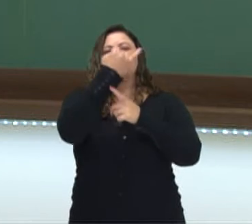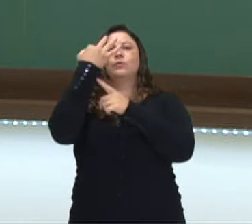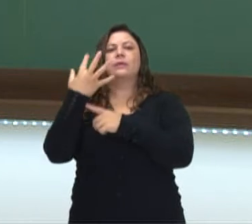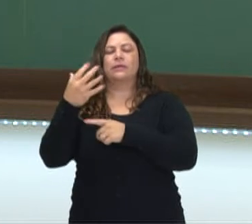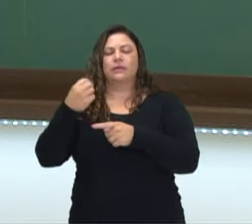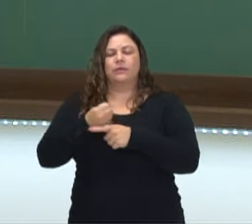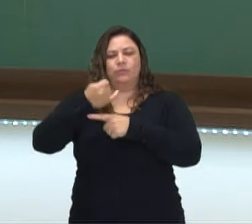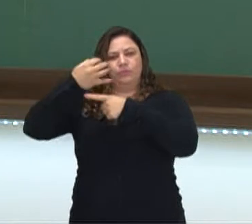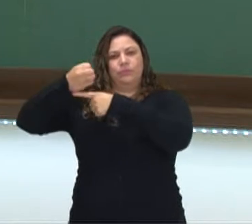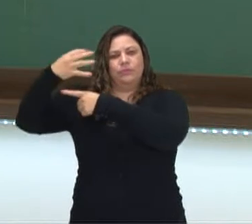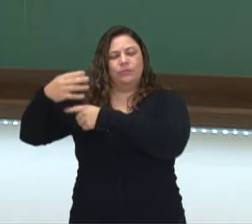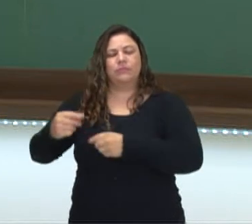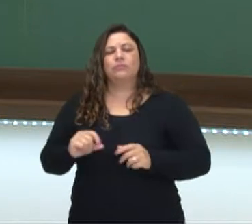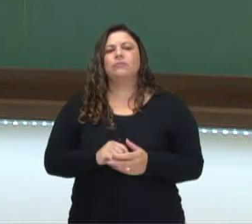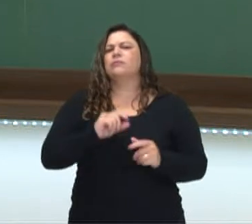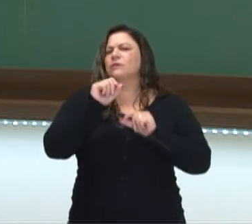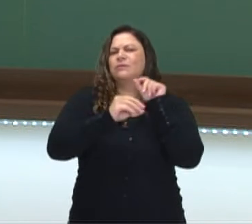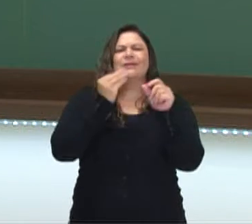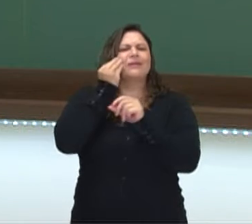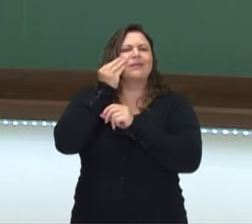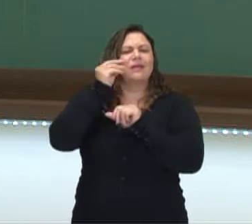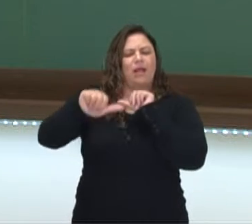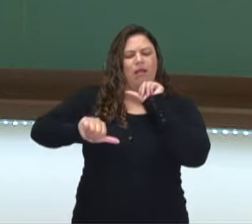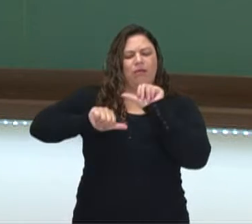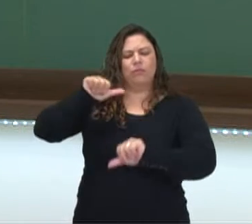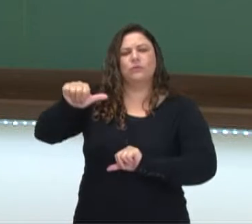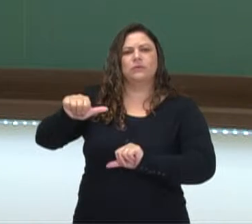quê? Você vai tentar transformar isso